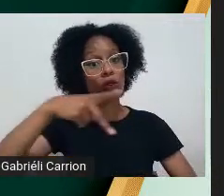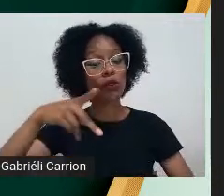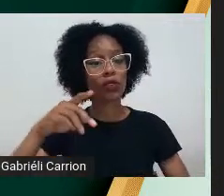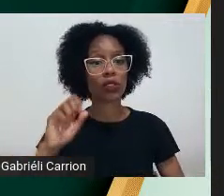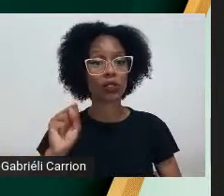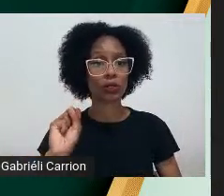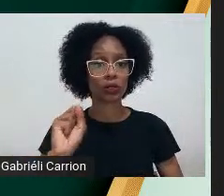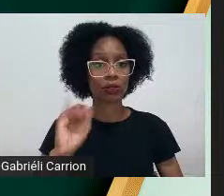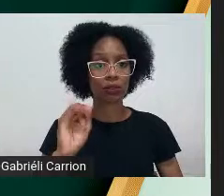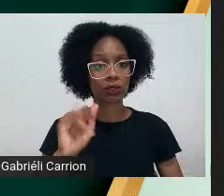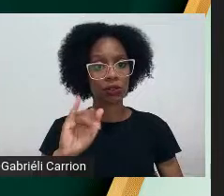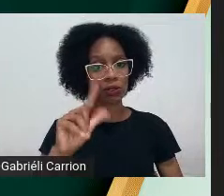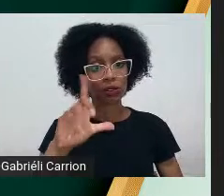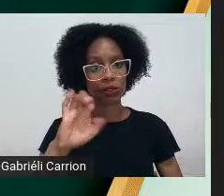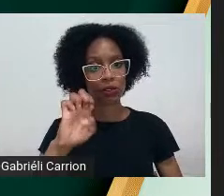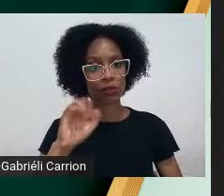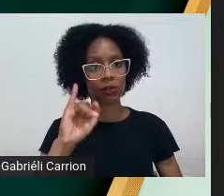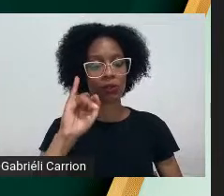Luiz Bondar.